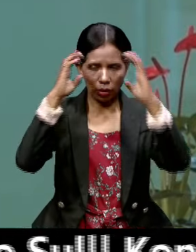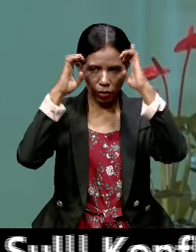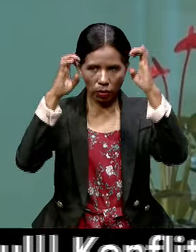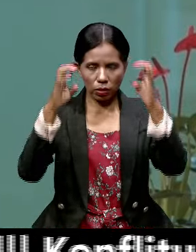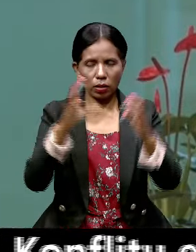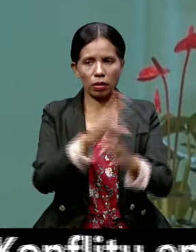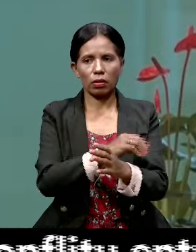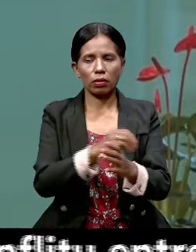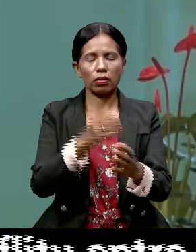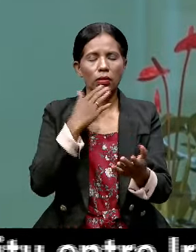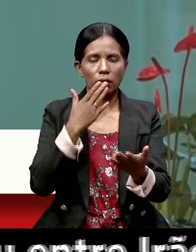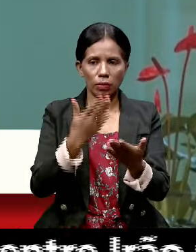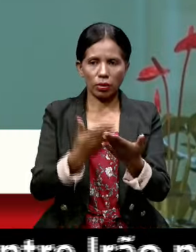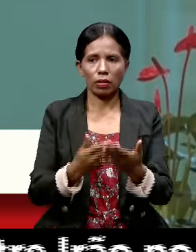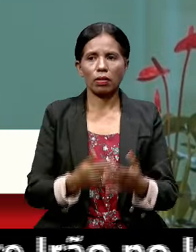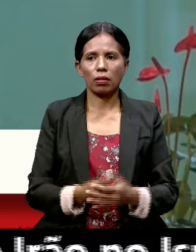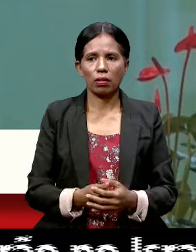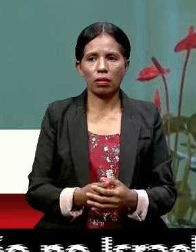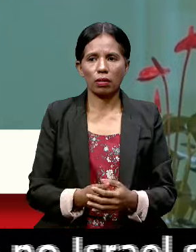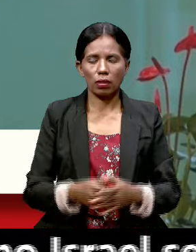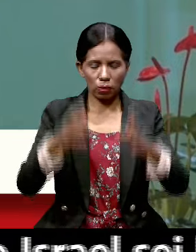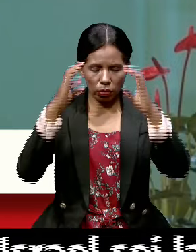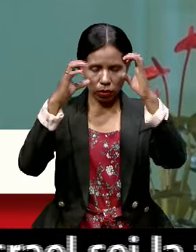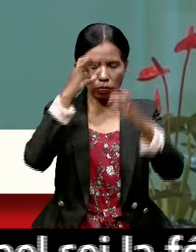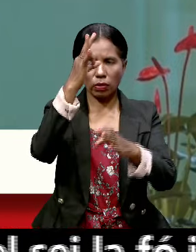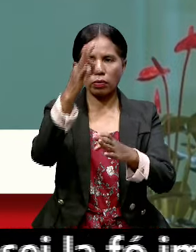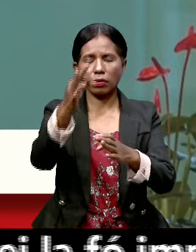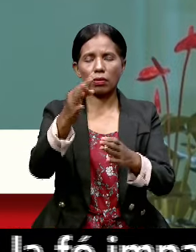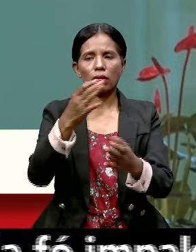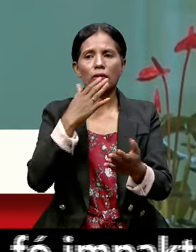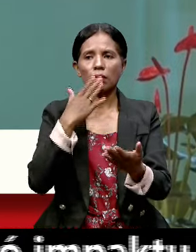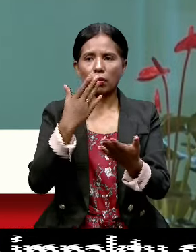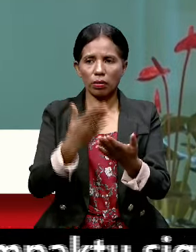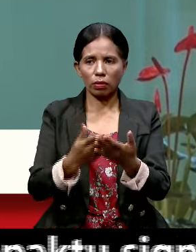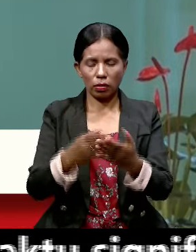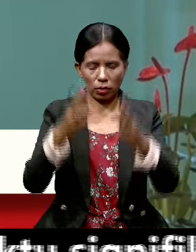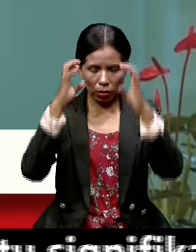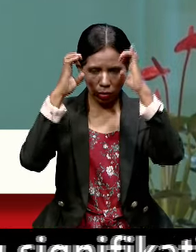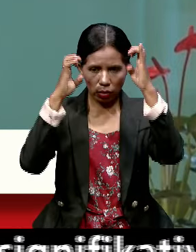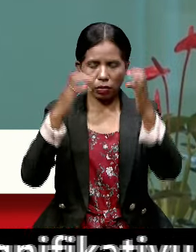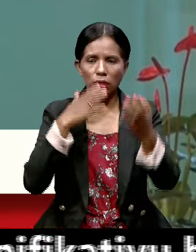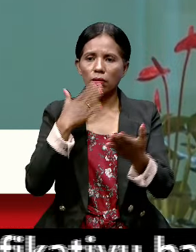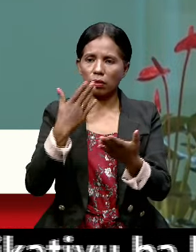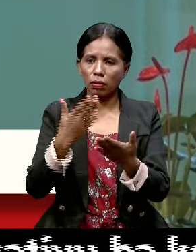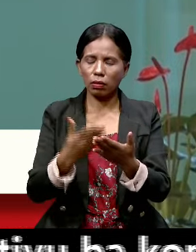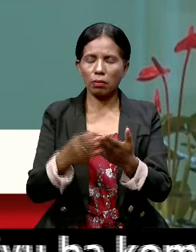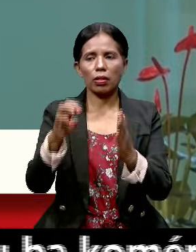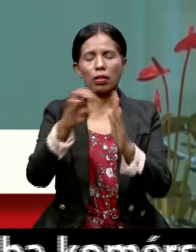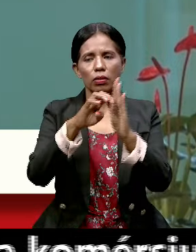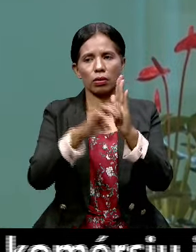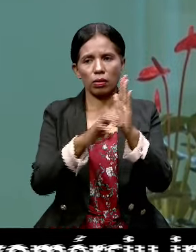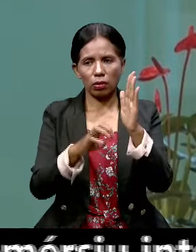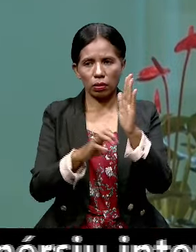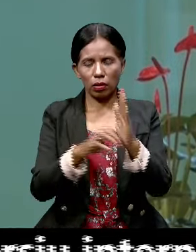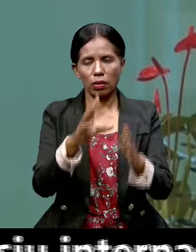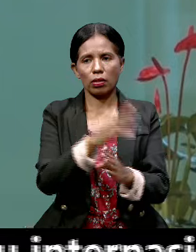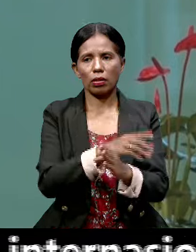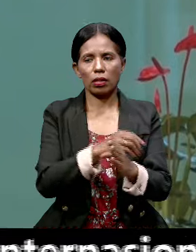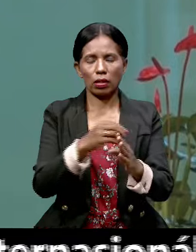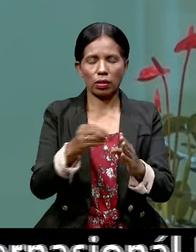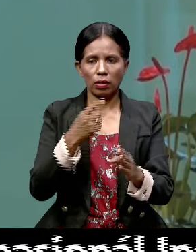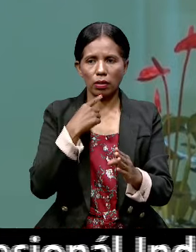é tudo, não é? Tudo. A educação é o futuro, a educação é transformacional, a educação é estrutural. Eu